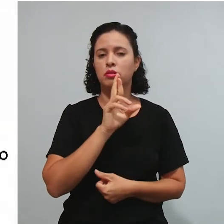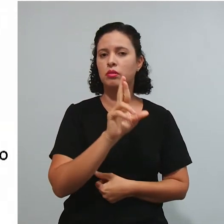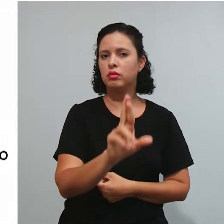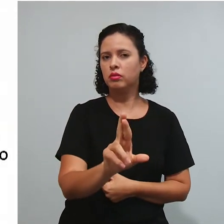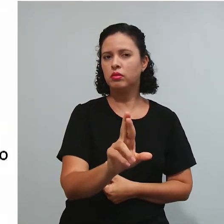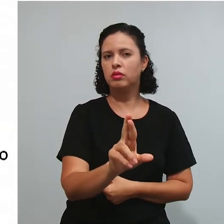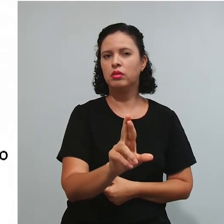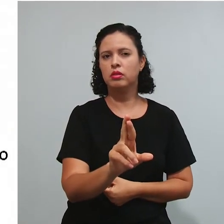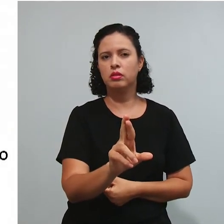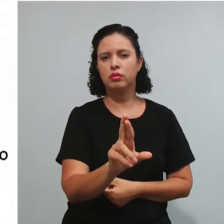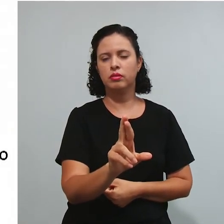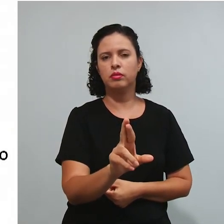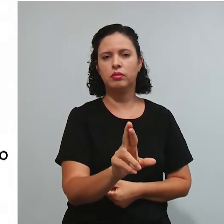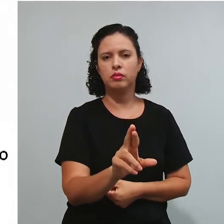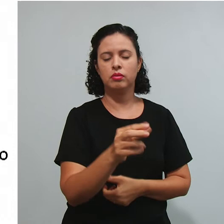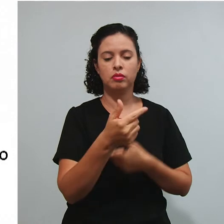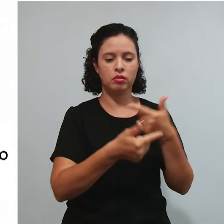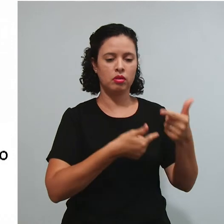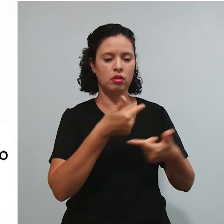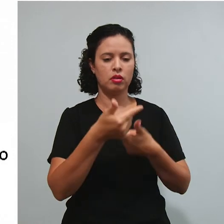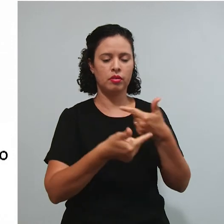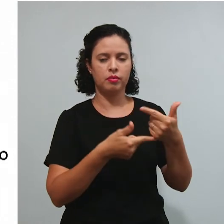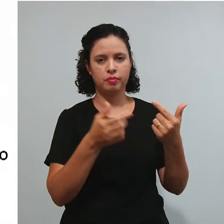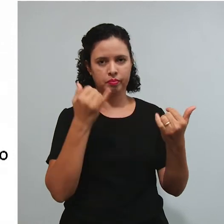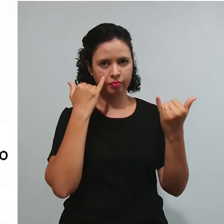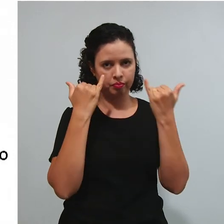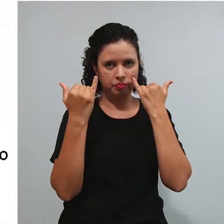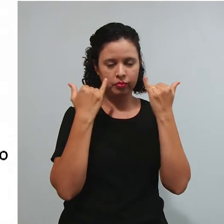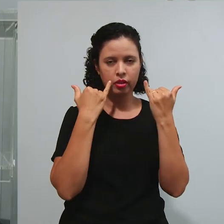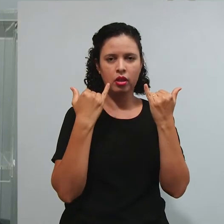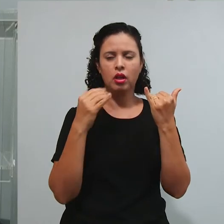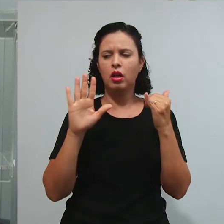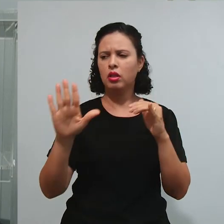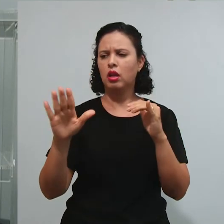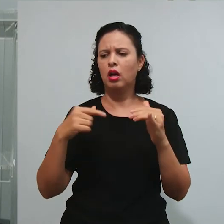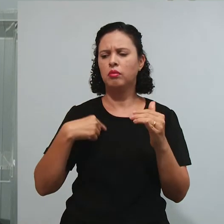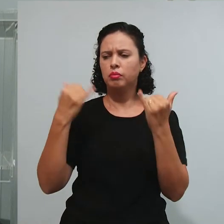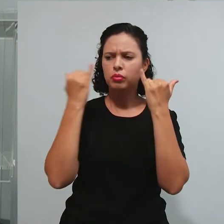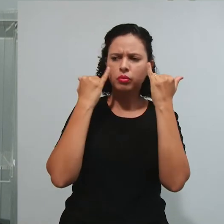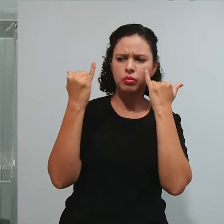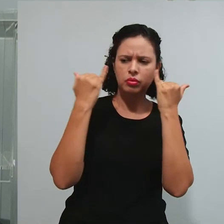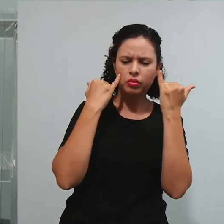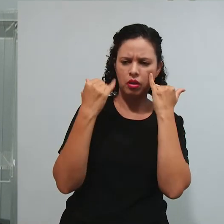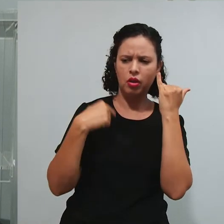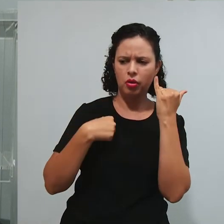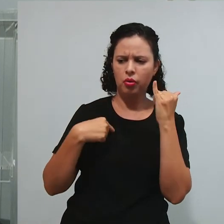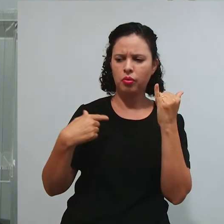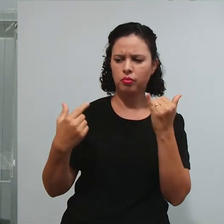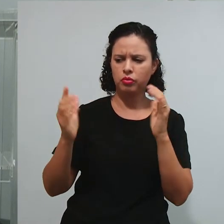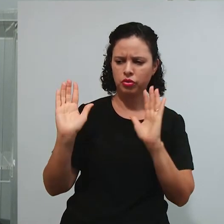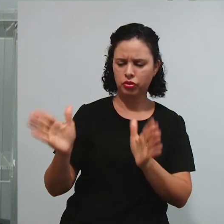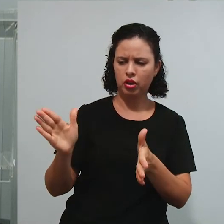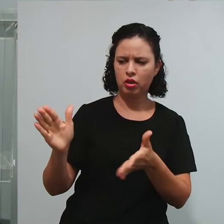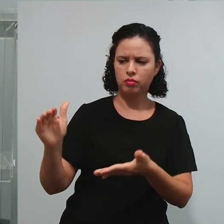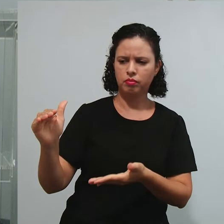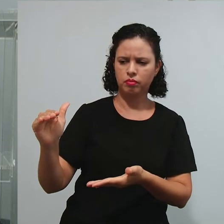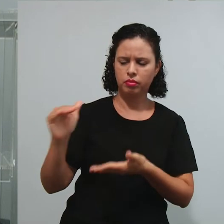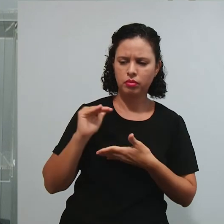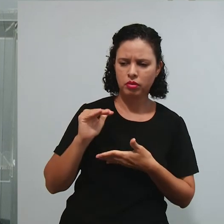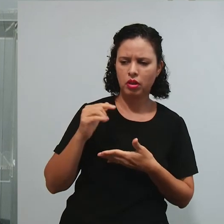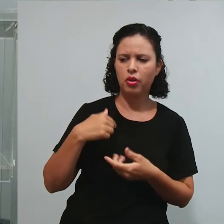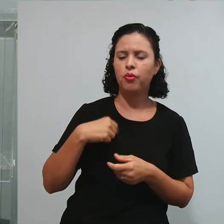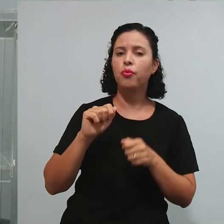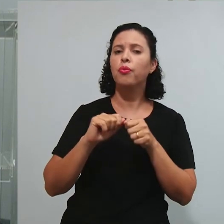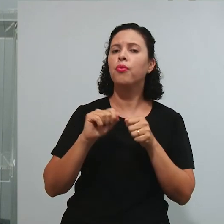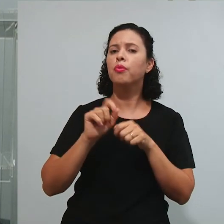resultado da ação sobre as informações. O que eu vou fazer com essas informações que eu estou recebendo?